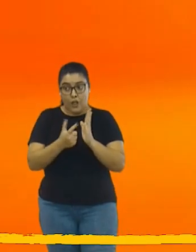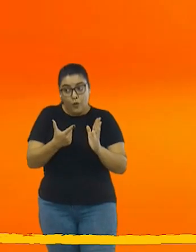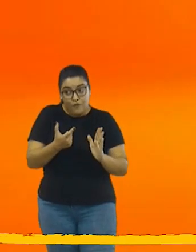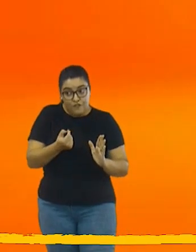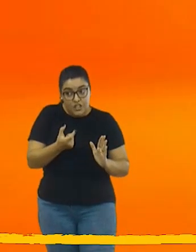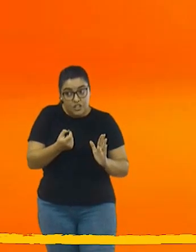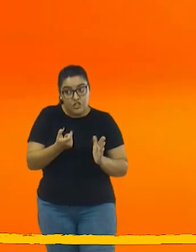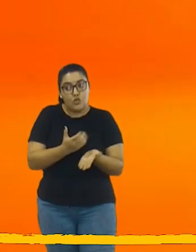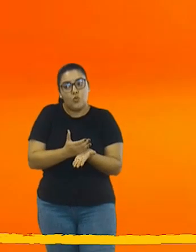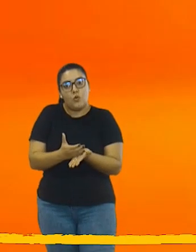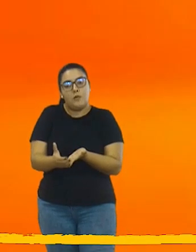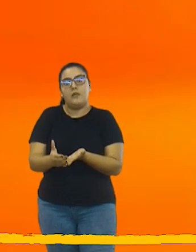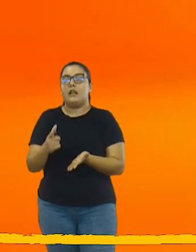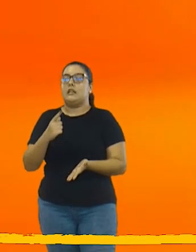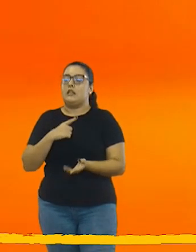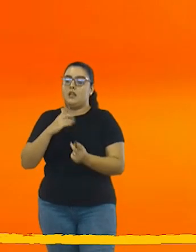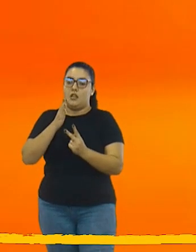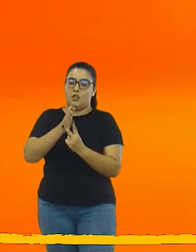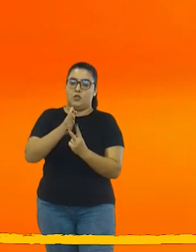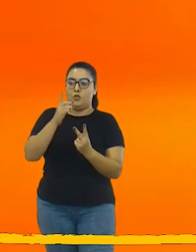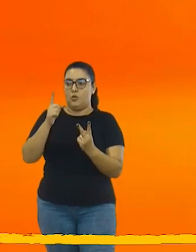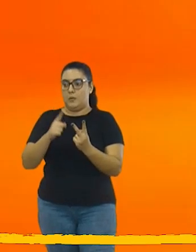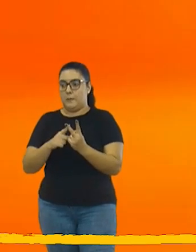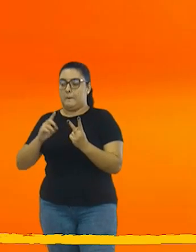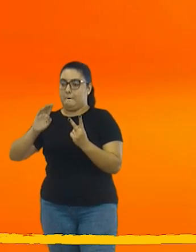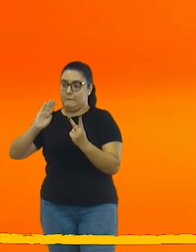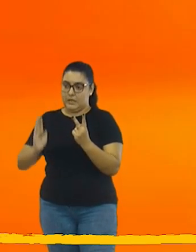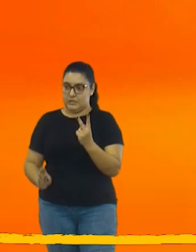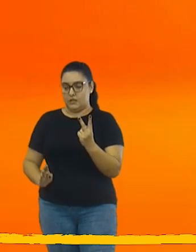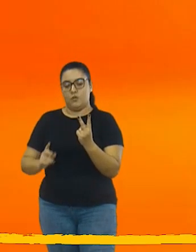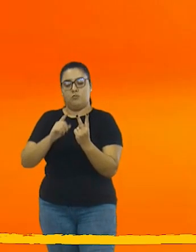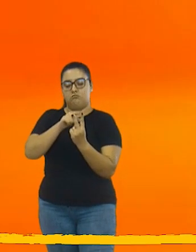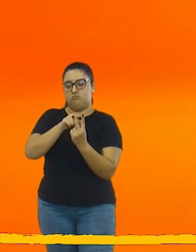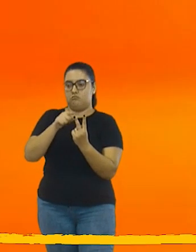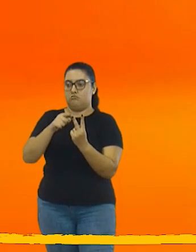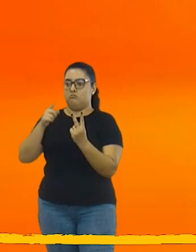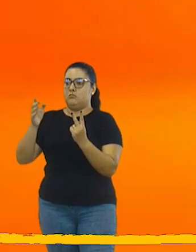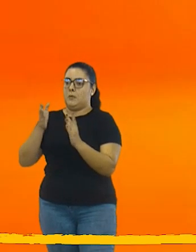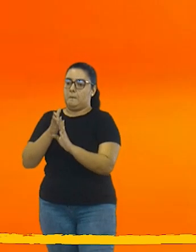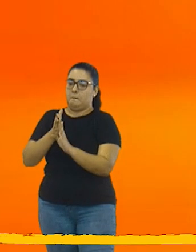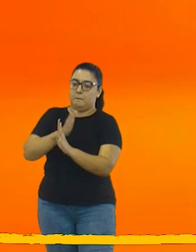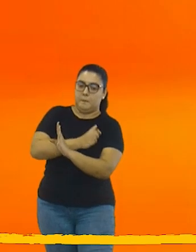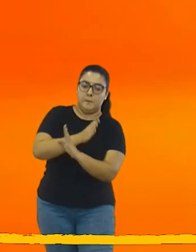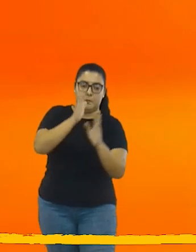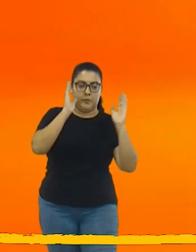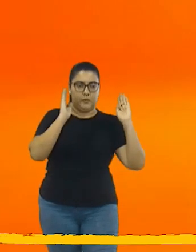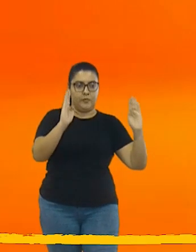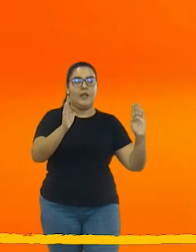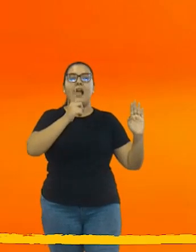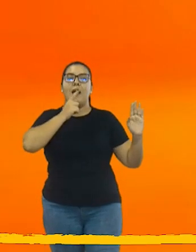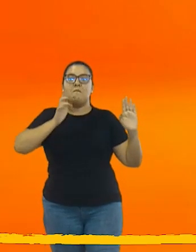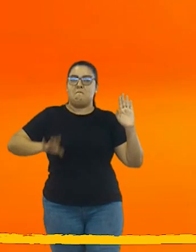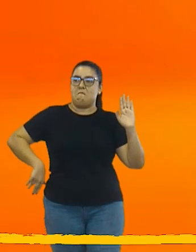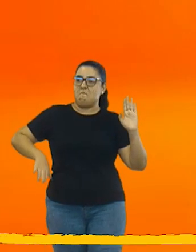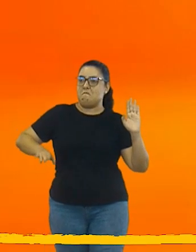XX, havia dois Brasis no mesmo Brasil. O Brasil do